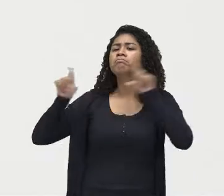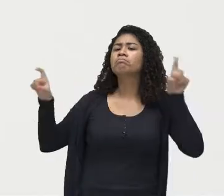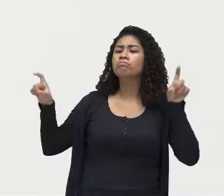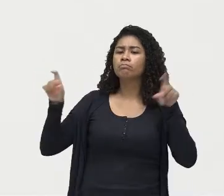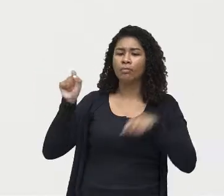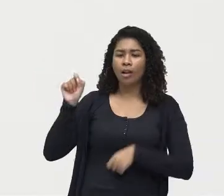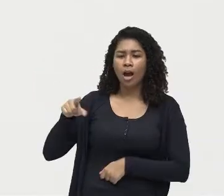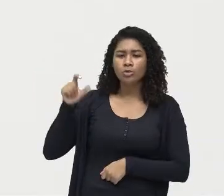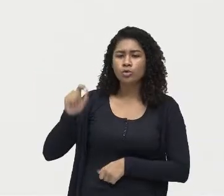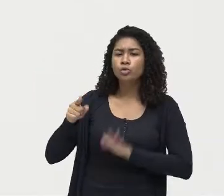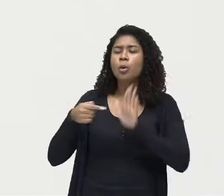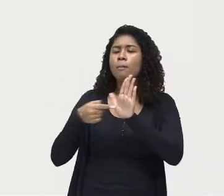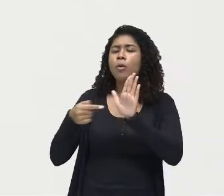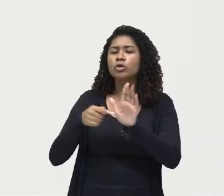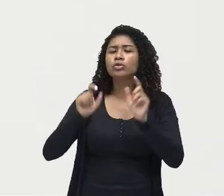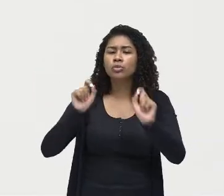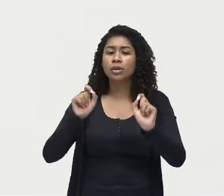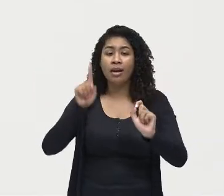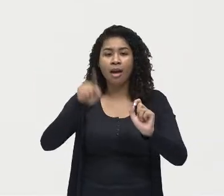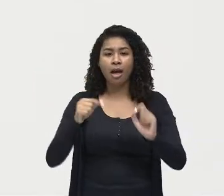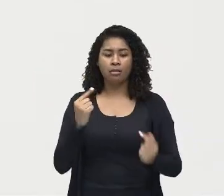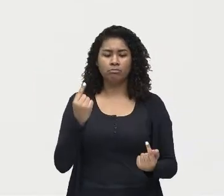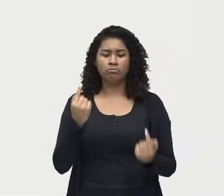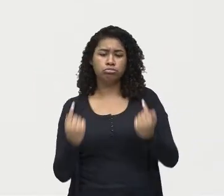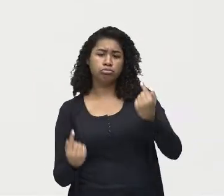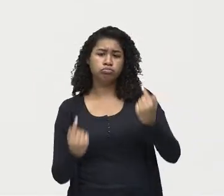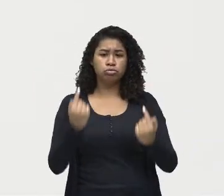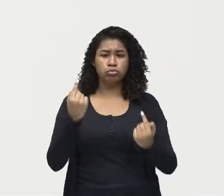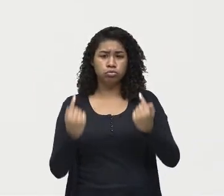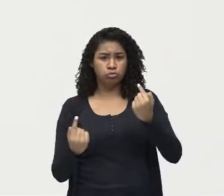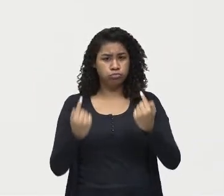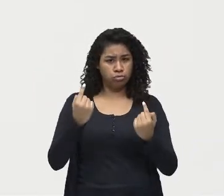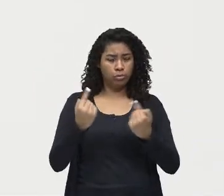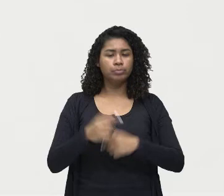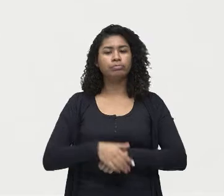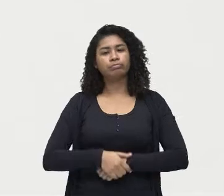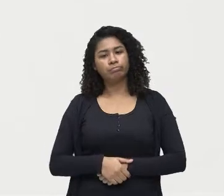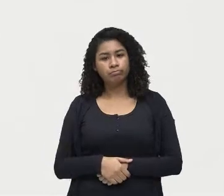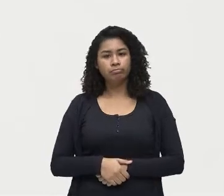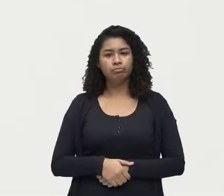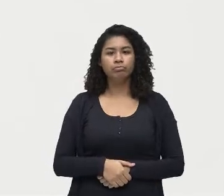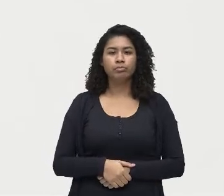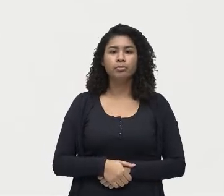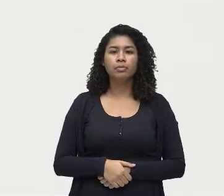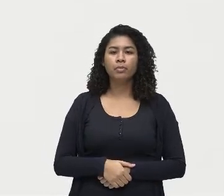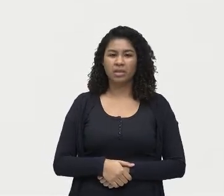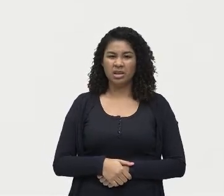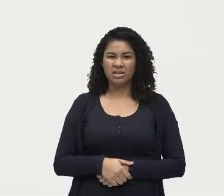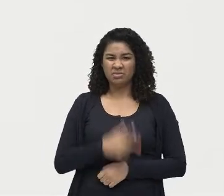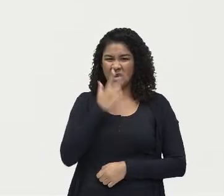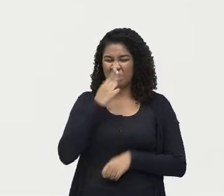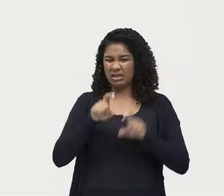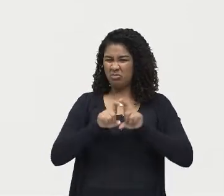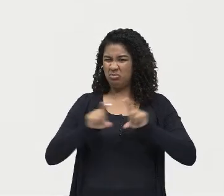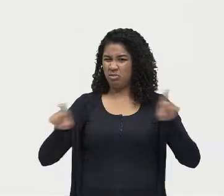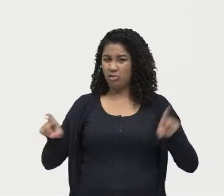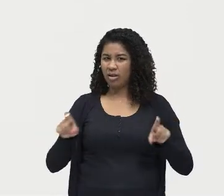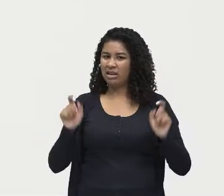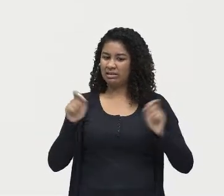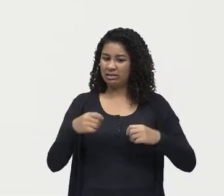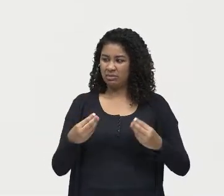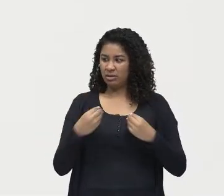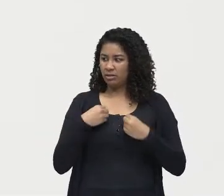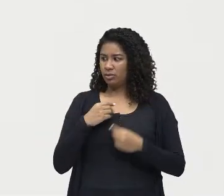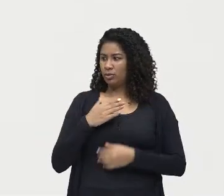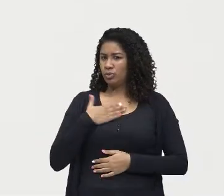uma condição. Então, o nome, oração subordinada adverbial condicional, pode até causar certo espanto.